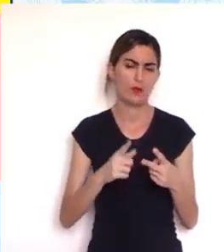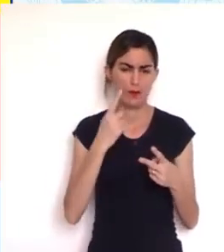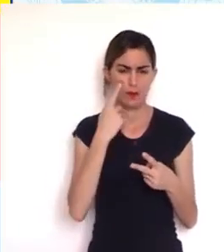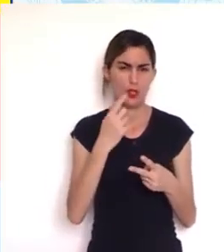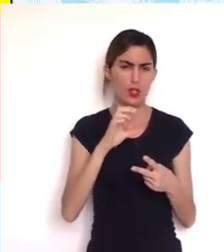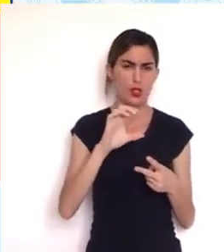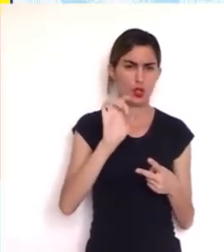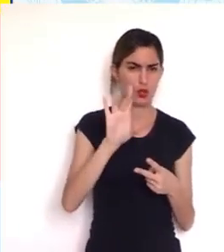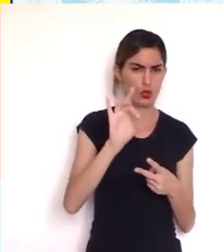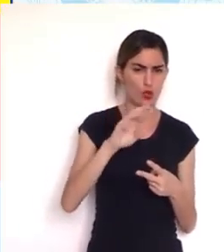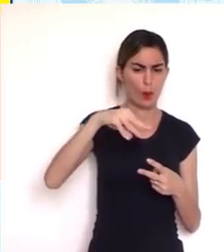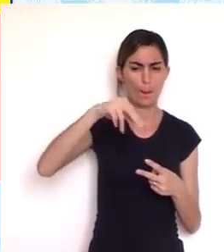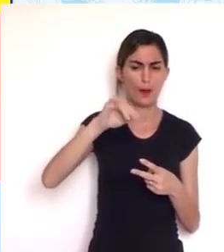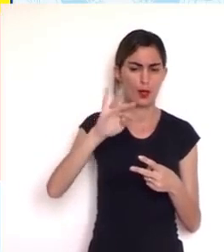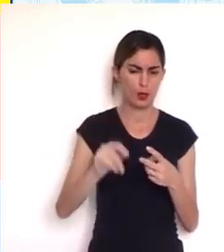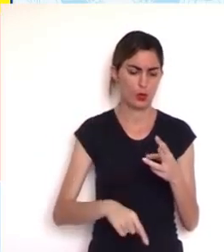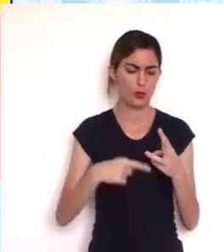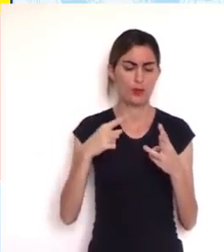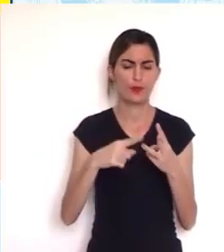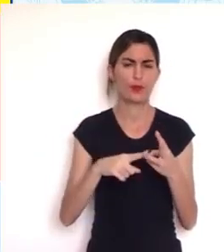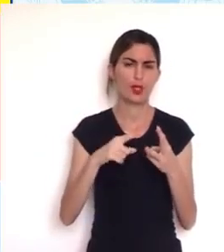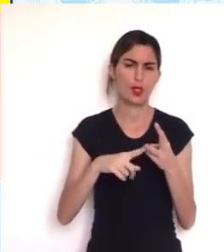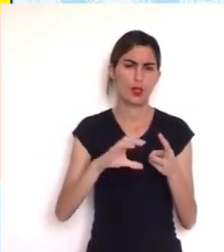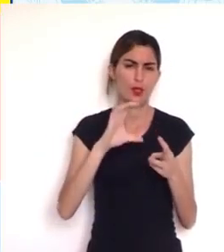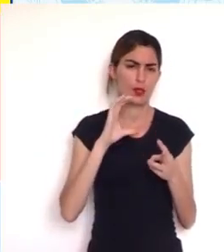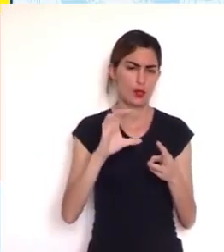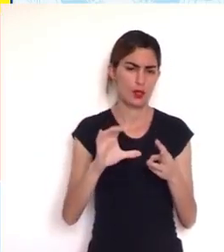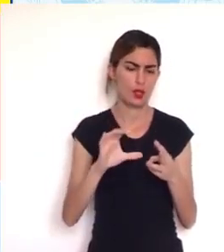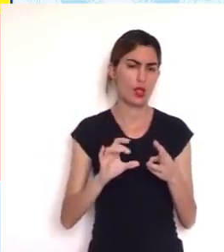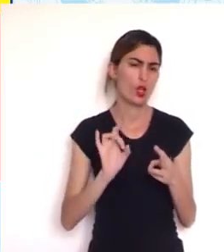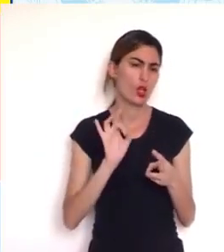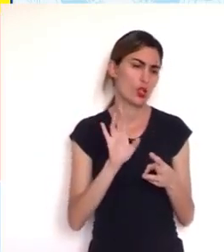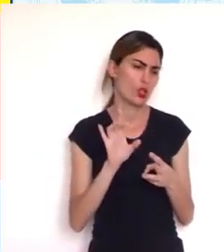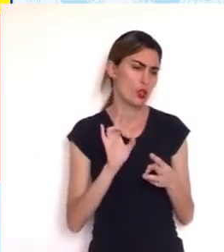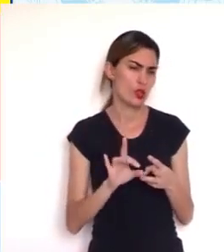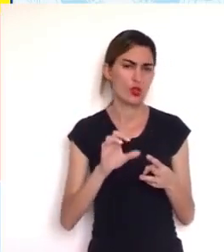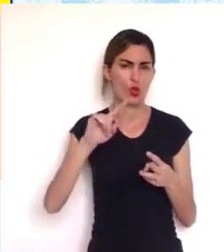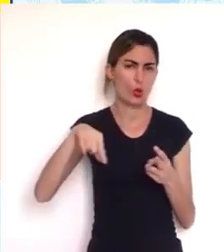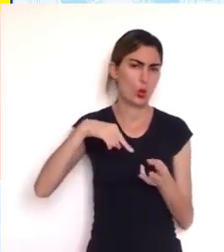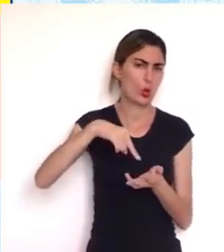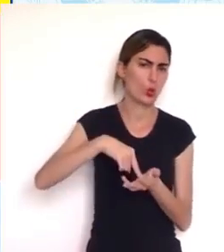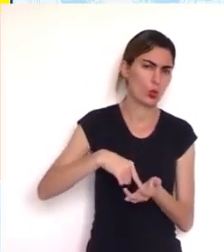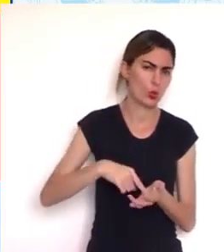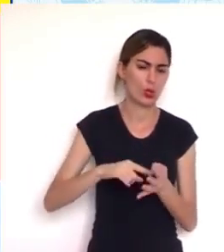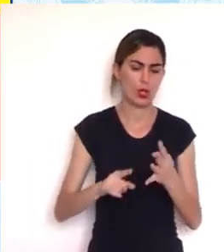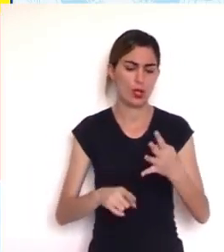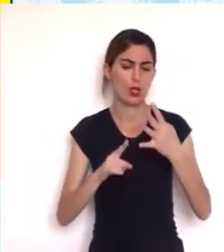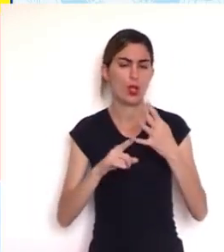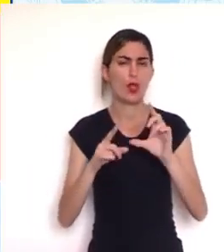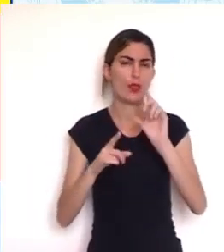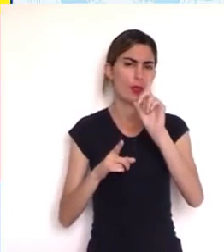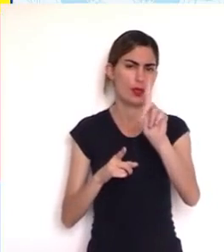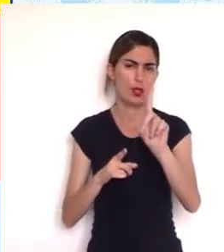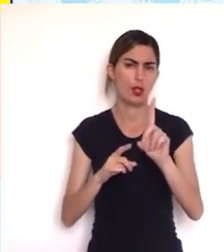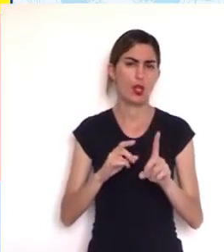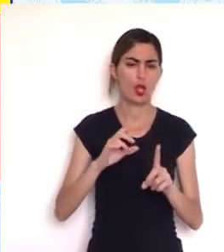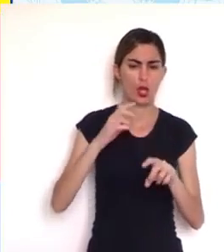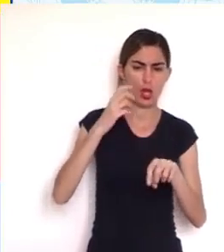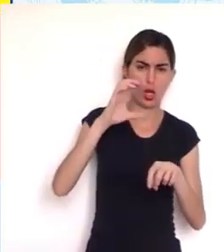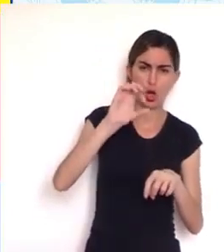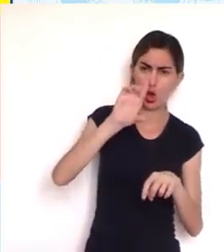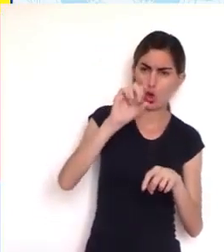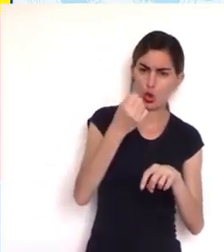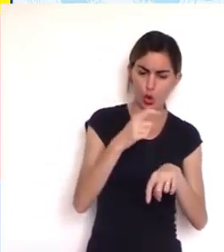você vai ver somente o manto. Na letra C, somente o núcleo. Na letra D,